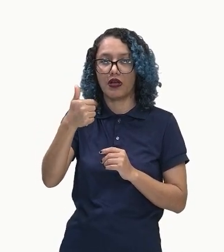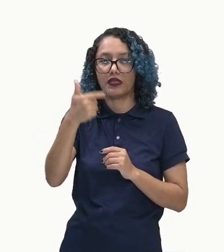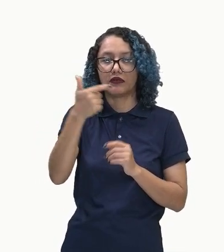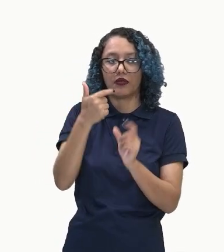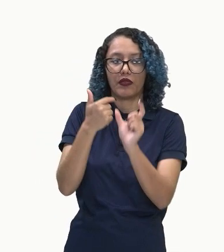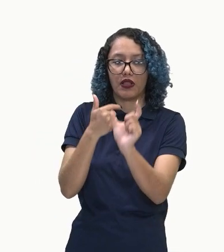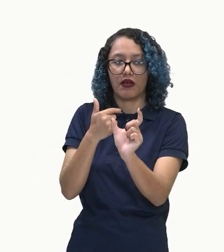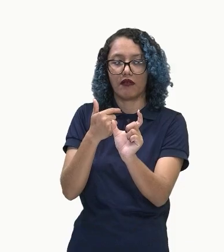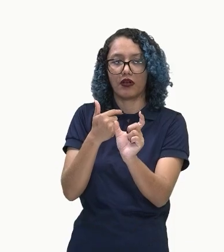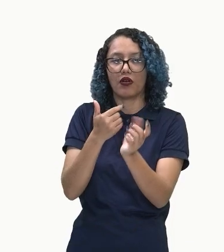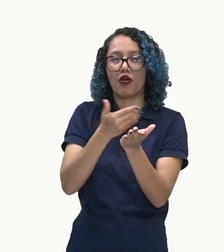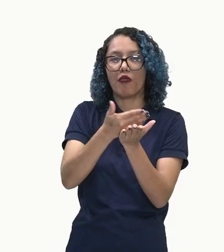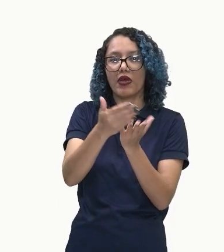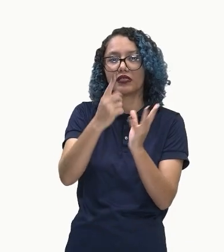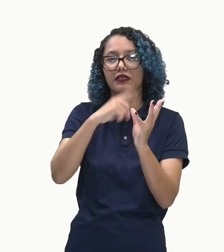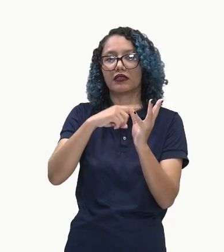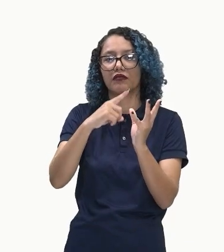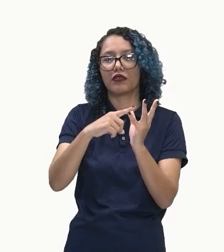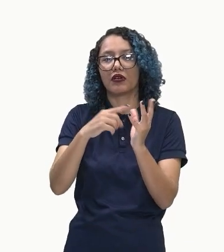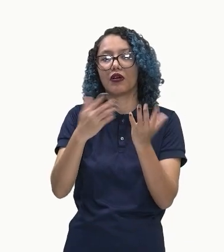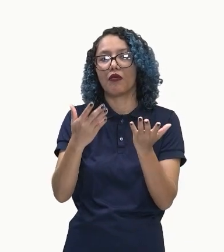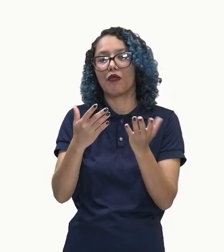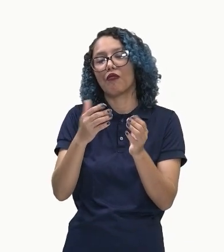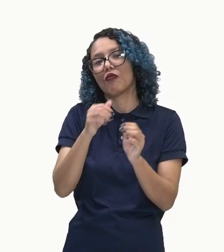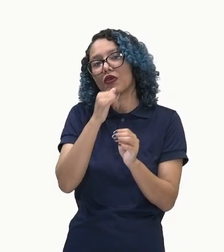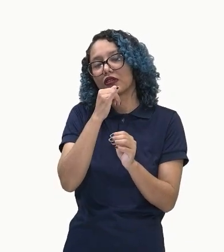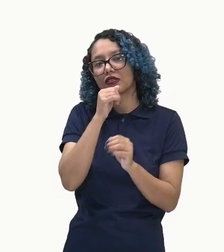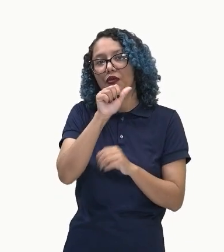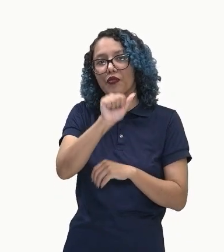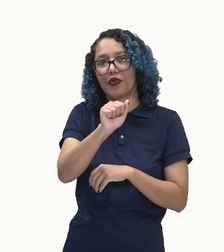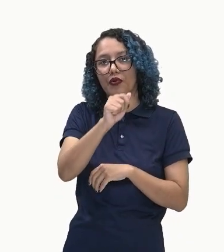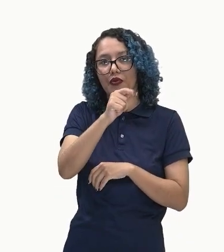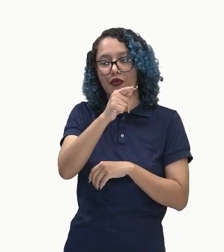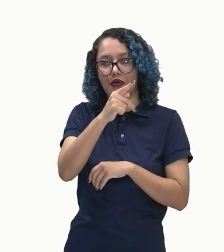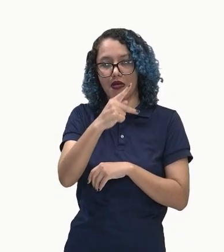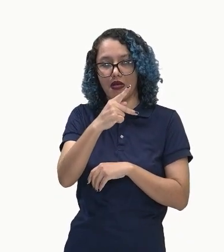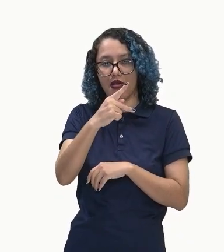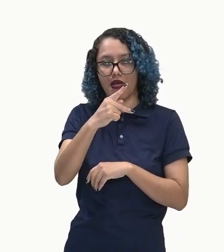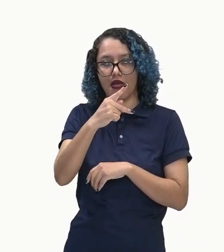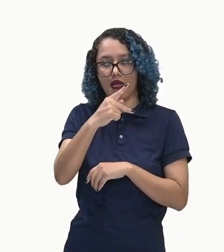inicia aí com som de vogal. Por exemplo, apple, que nós já temos aqui nos exemplos.